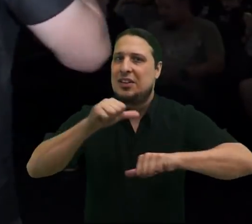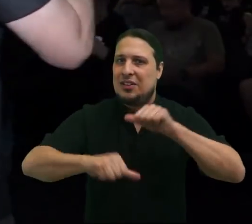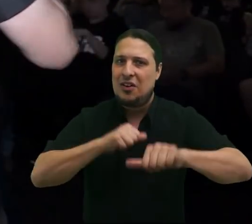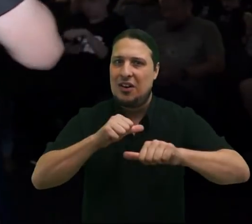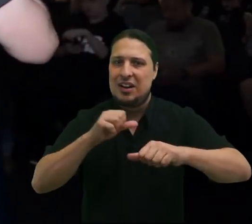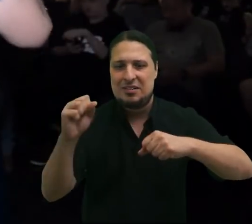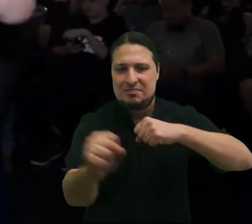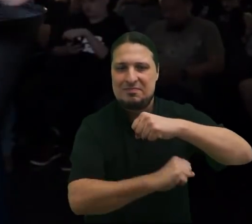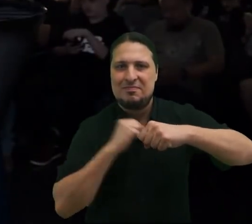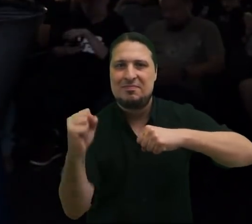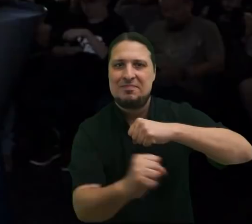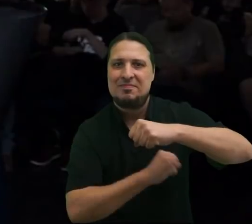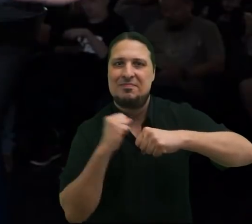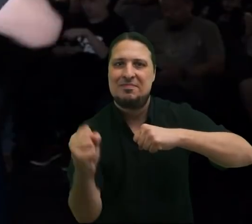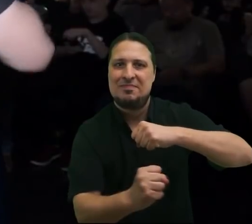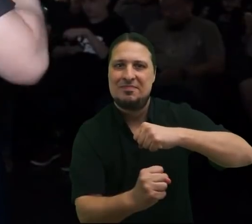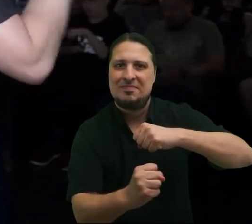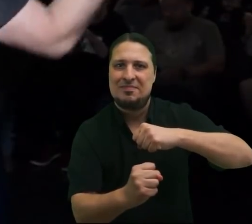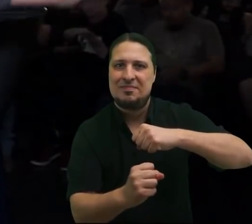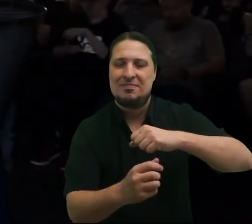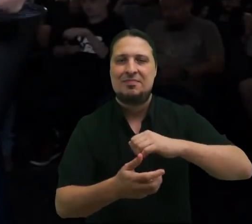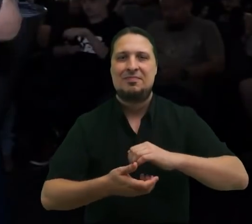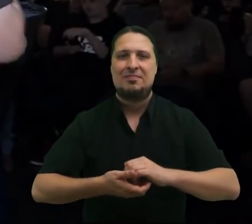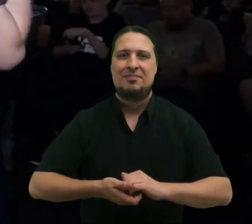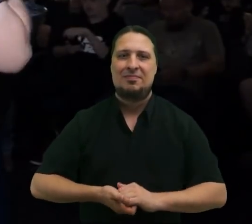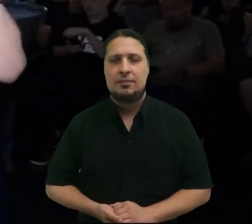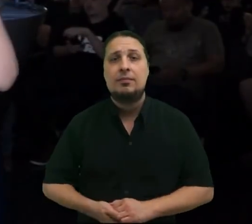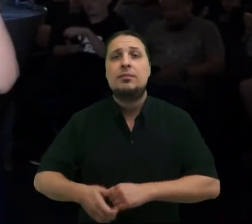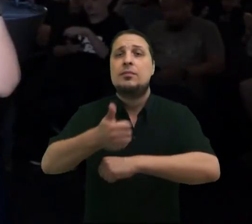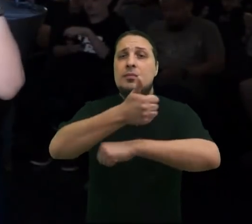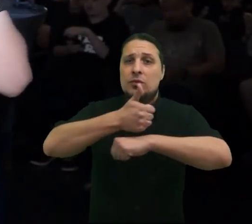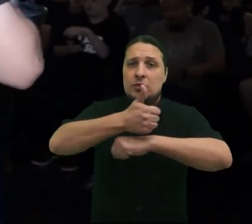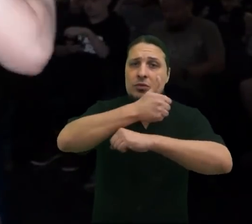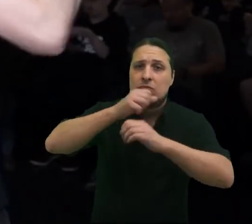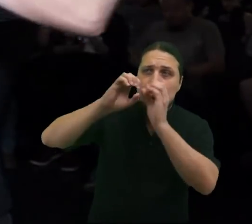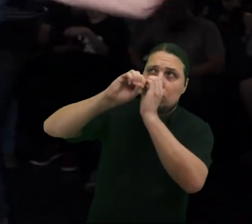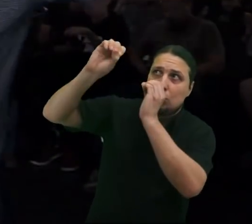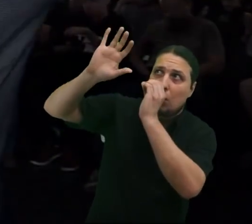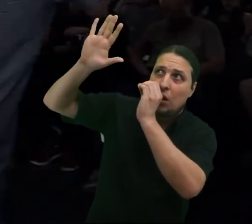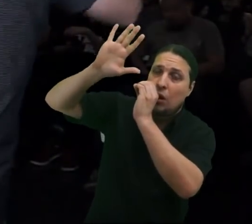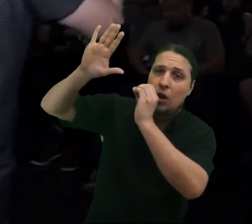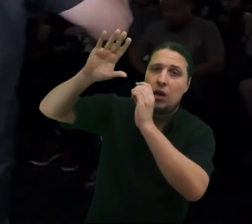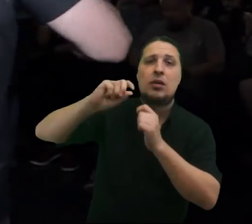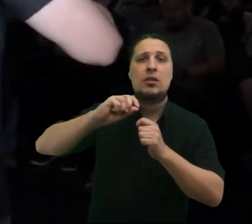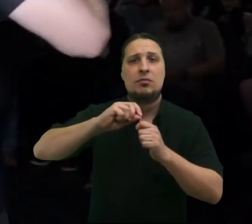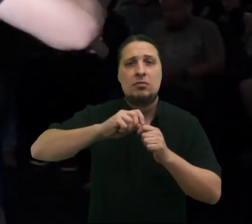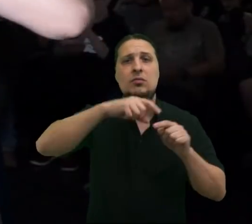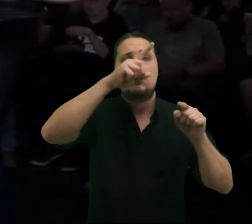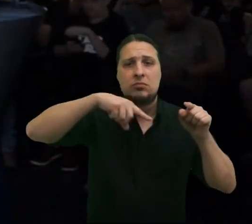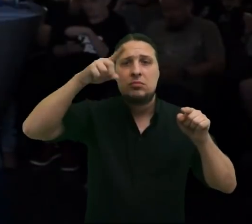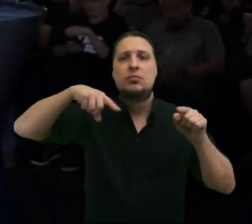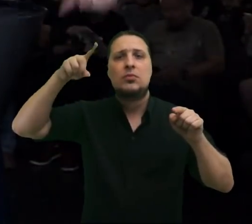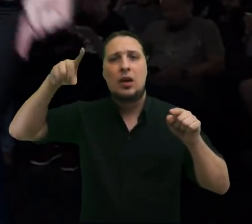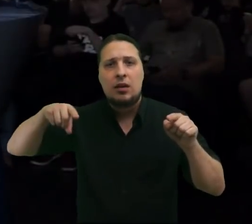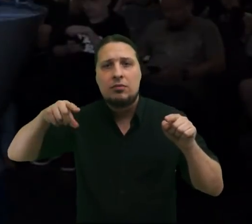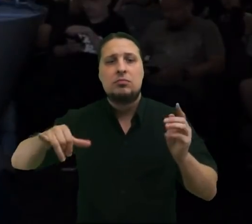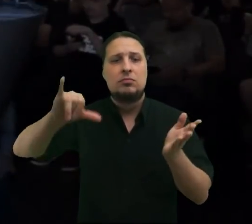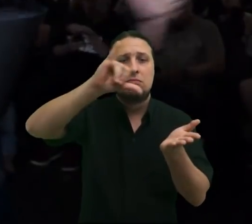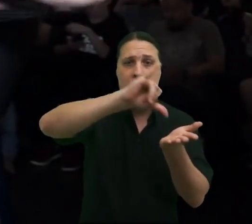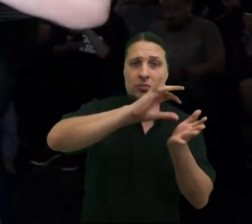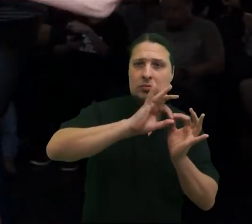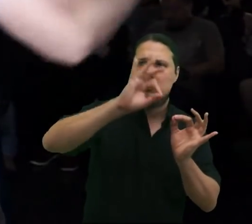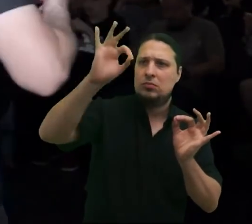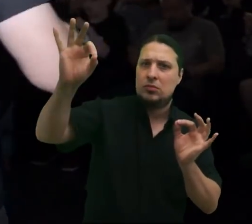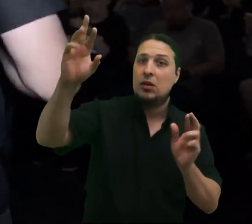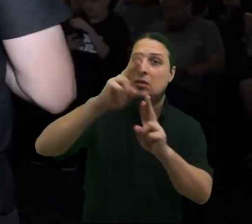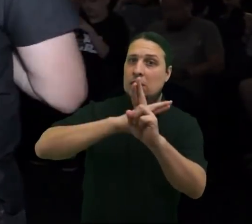os planetas no sistema solar, que são mais ou menos todos no mesmo plano, orbitando o Sol. Então, tu tem movimento ordenado, mas tu também tem estrelas que estão em movimento